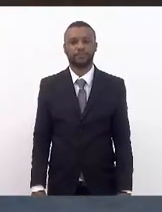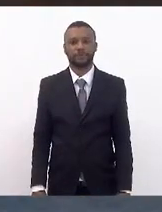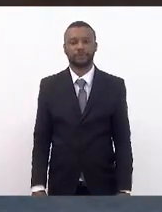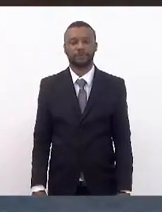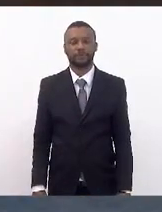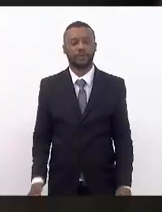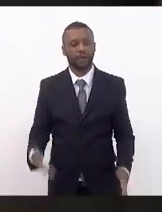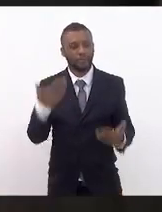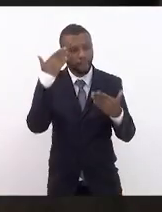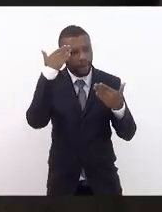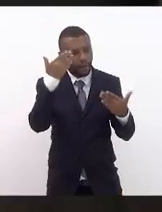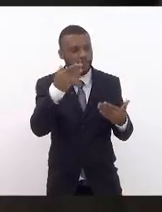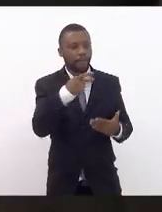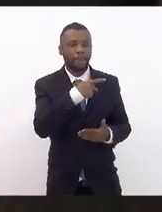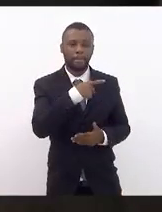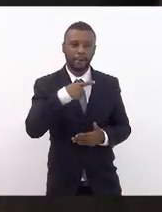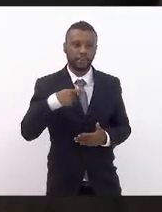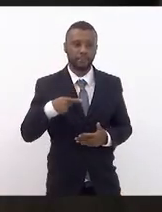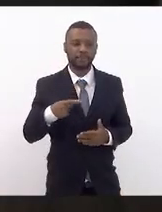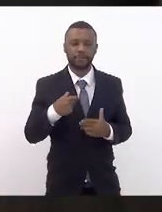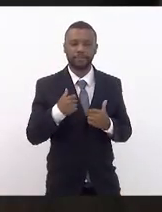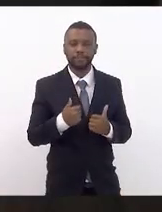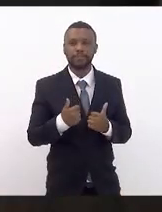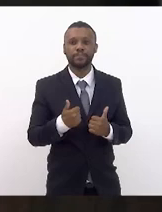Obrigada, pastor Genival.